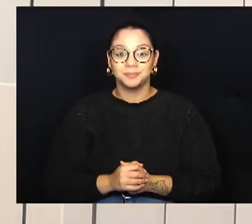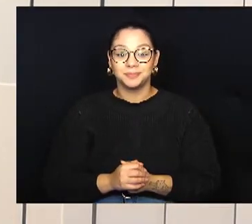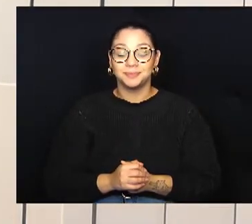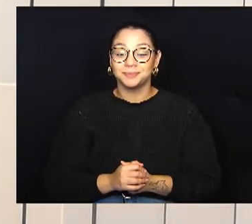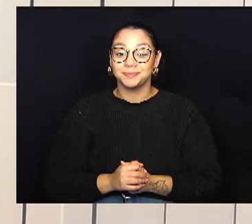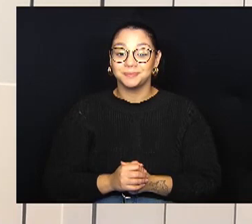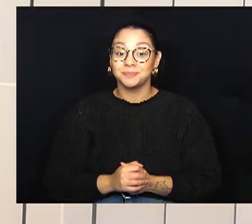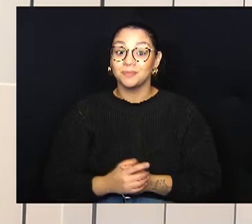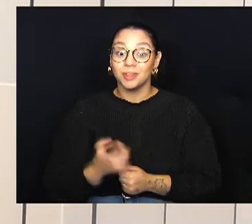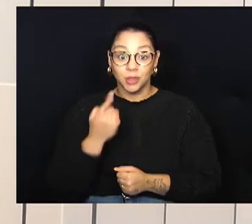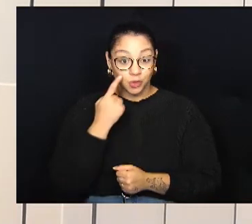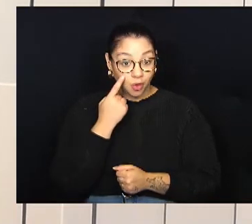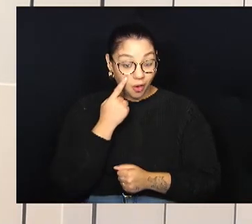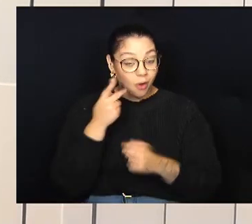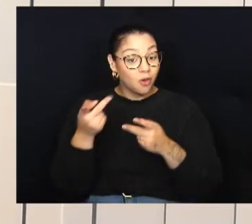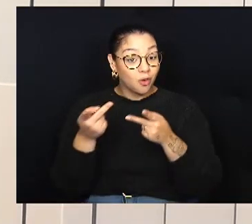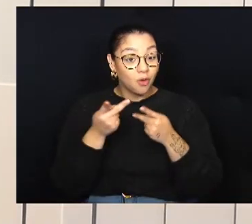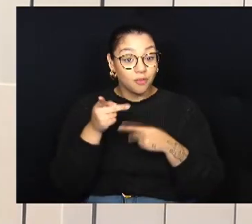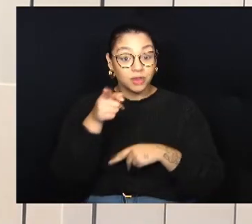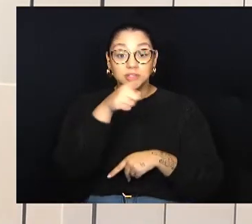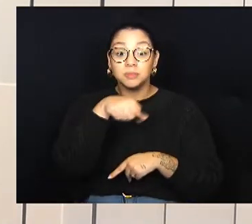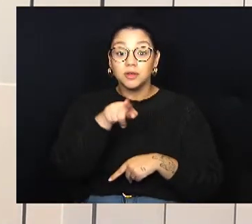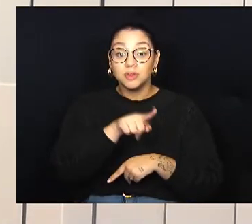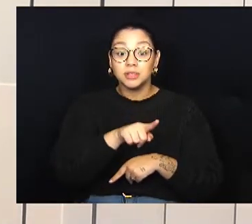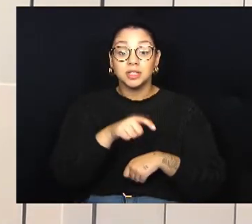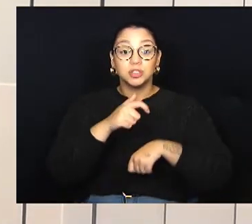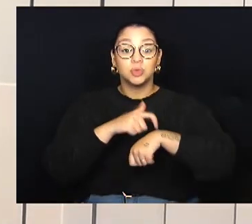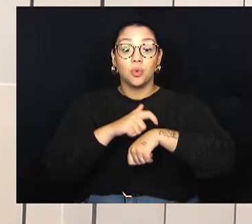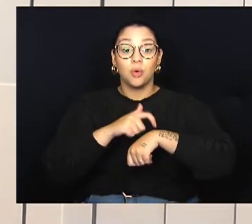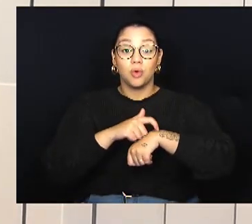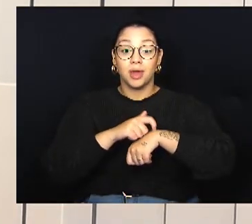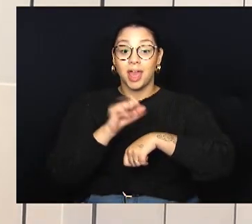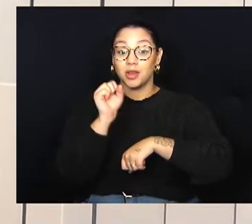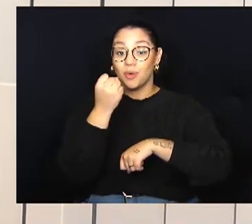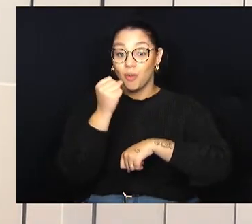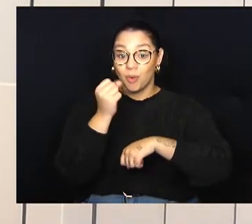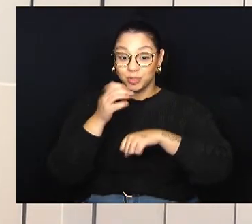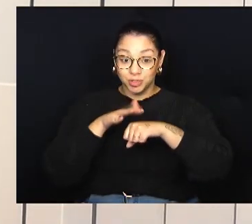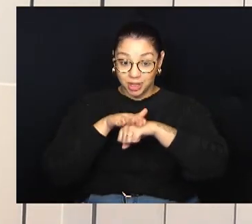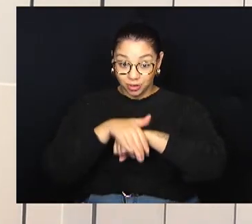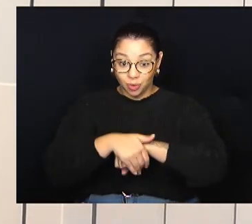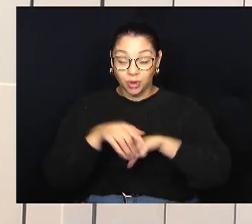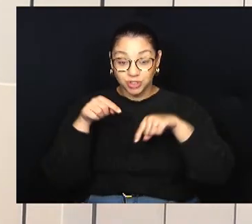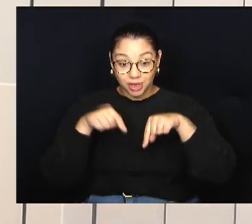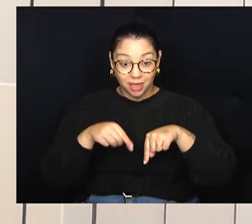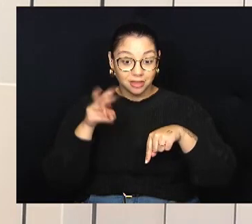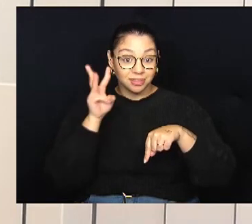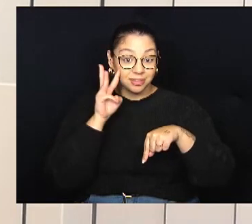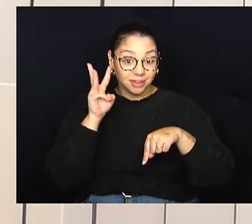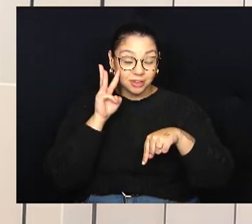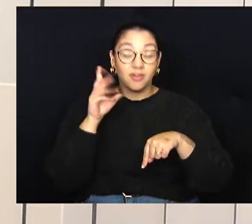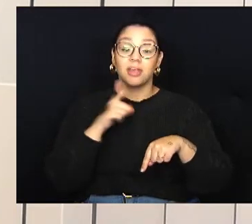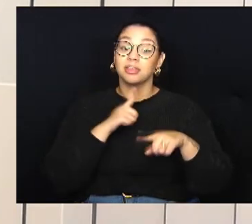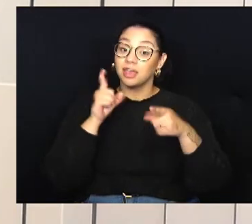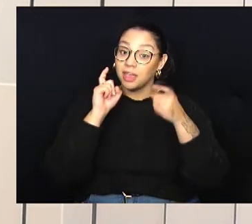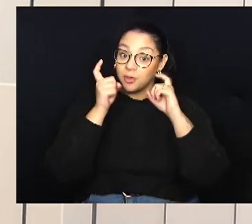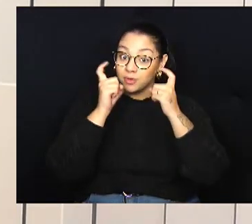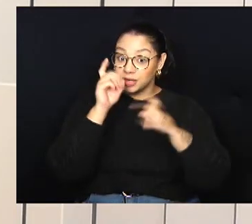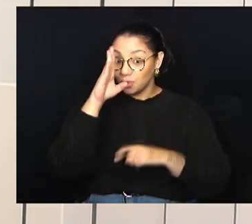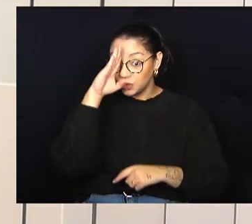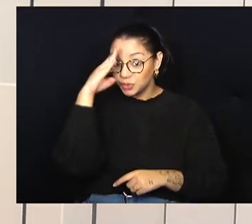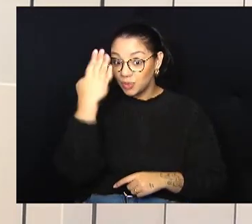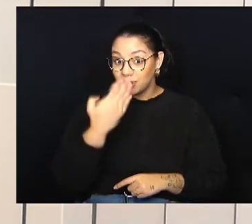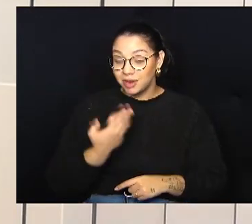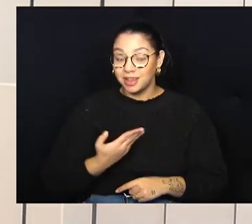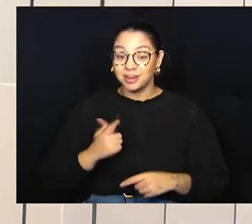E olha só, tem um convite a fazer a você, viu? Às 8 horas da noite, nesta terça-feira, tem reunião solene com